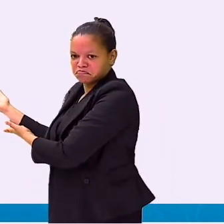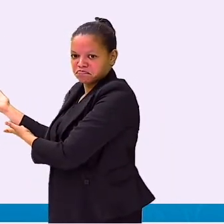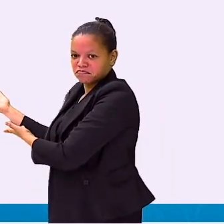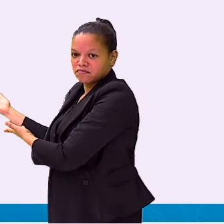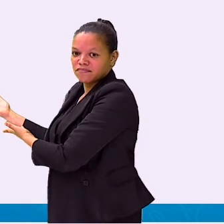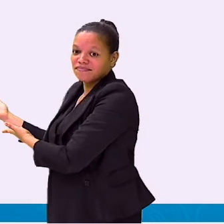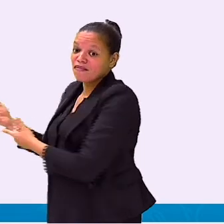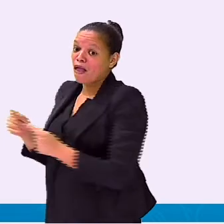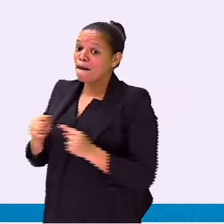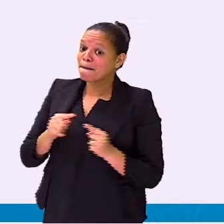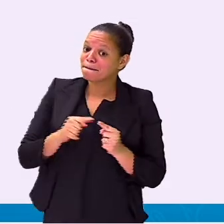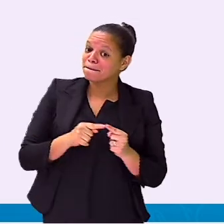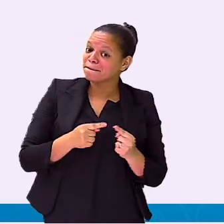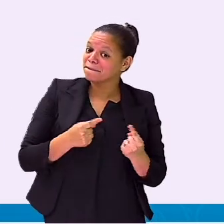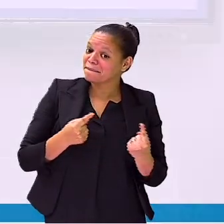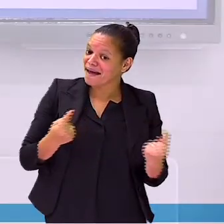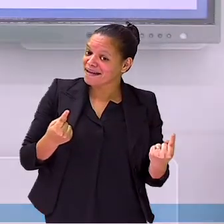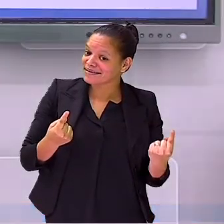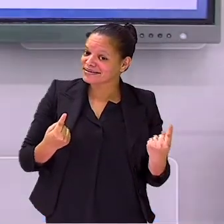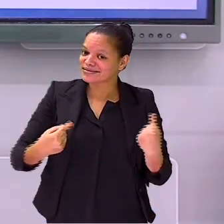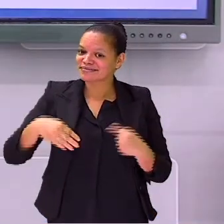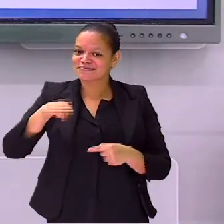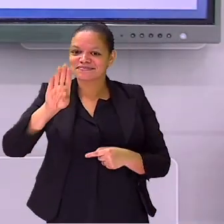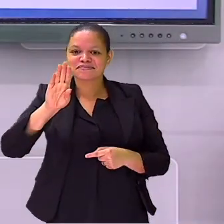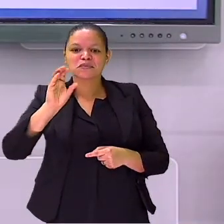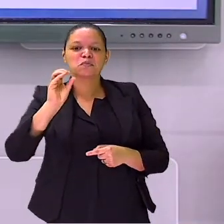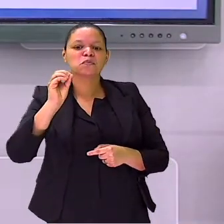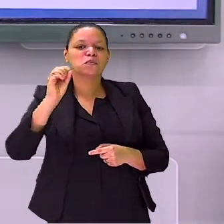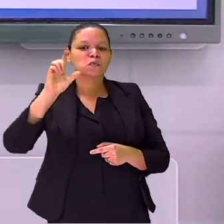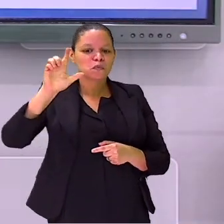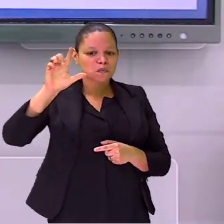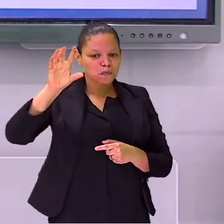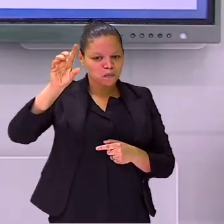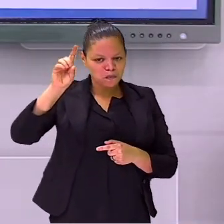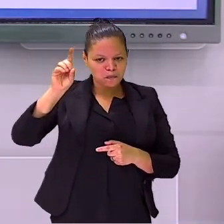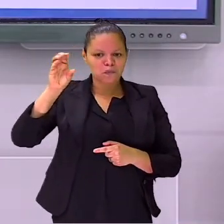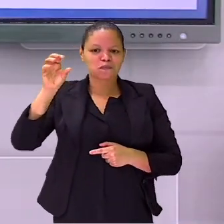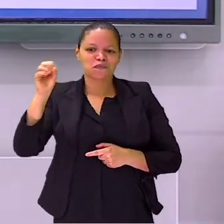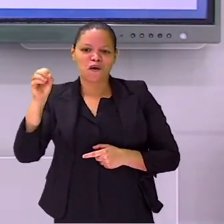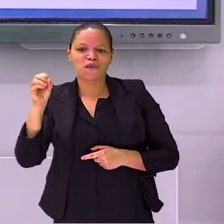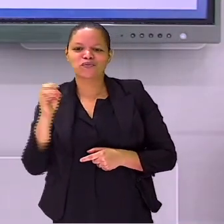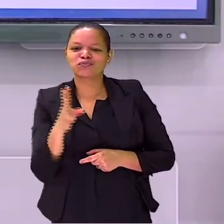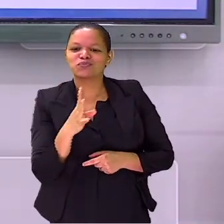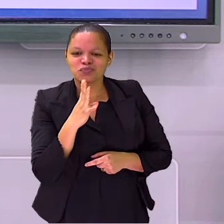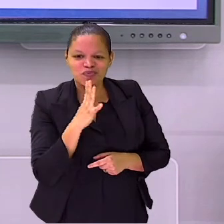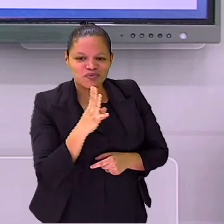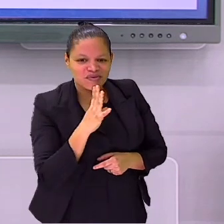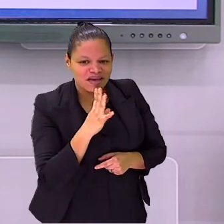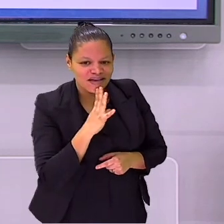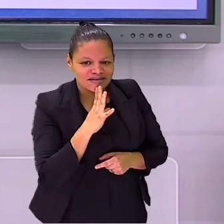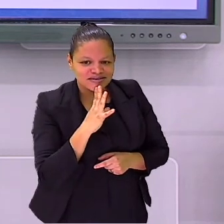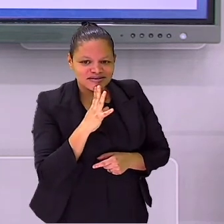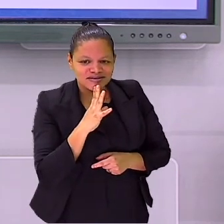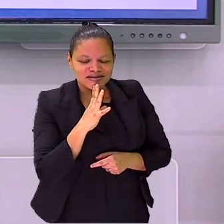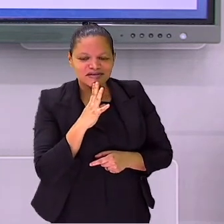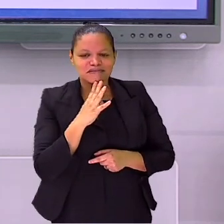de plantas que vão ajudar medicinalmente e elas são